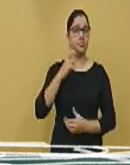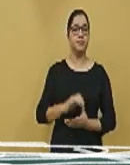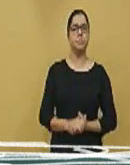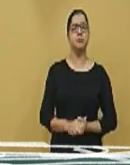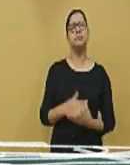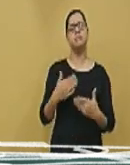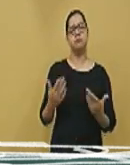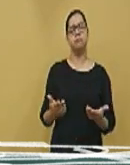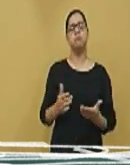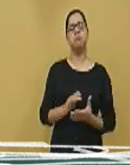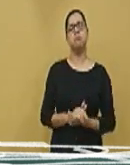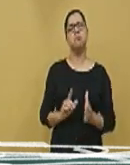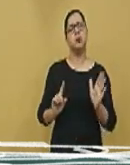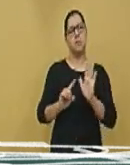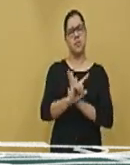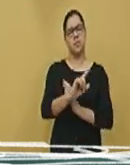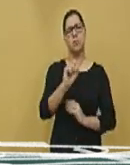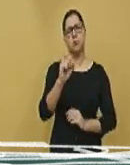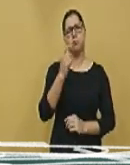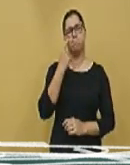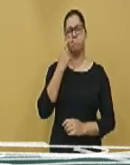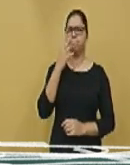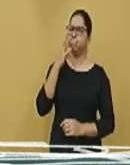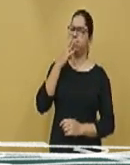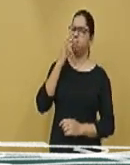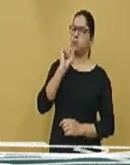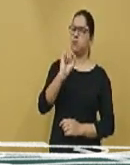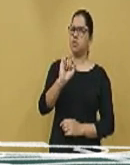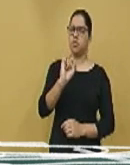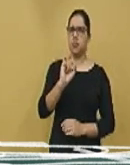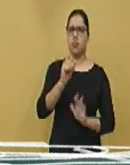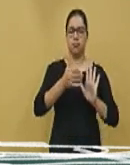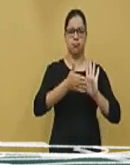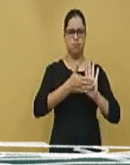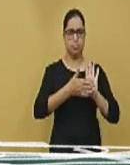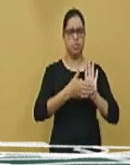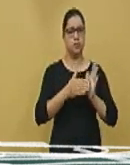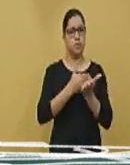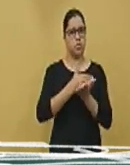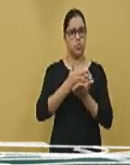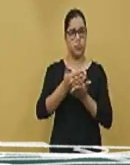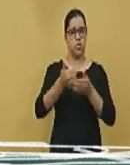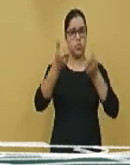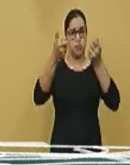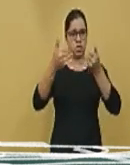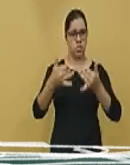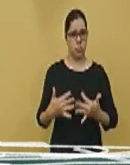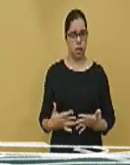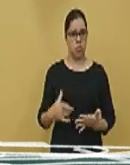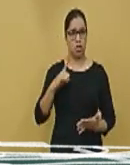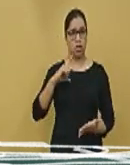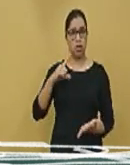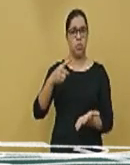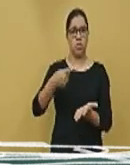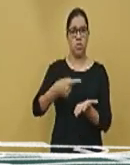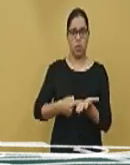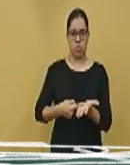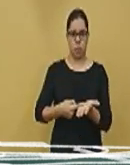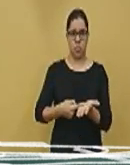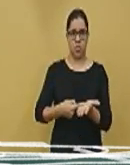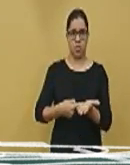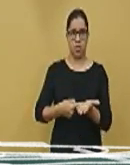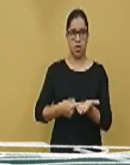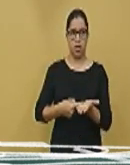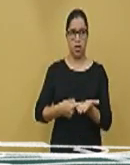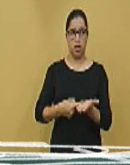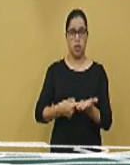Etienne, me chamou a atenção na sua fala inicial aqui nesse debate que você fez um compromisso de campanha de estender o